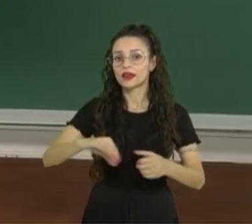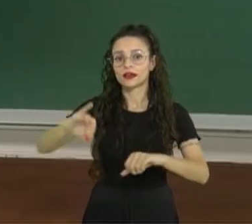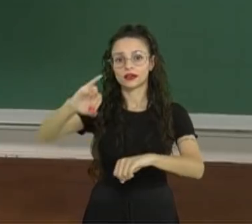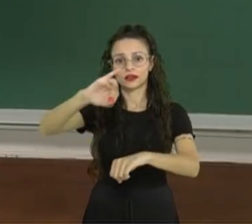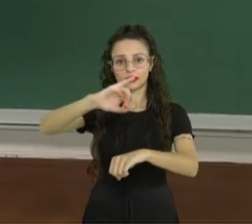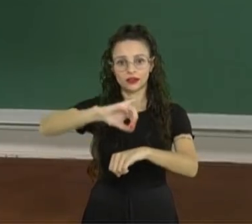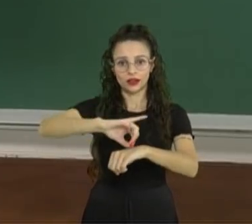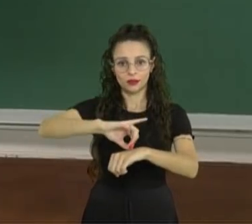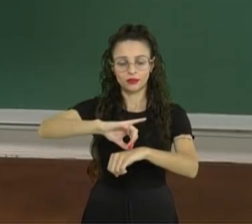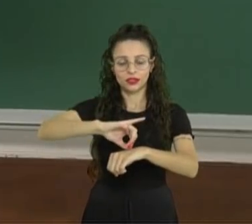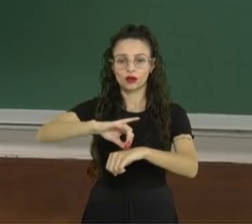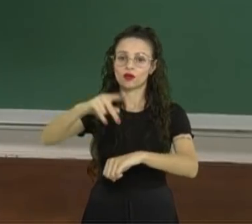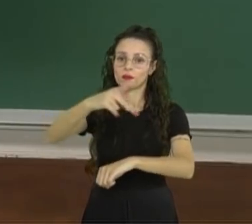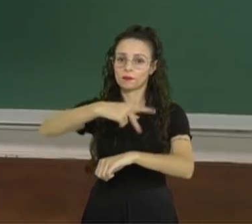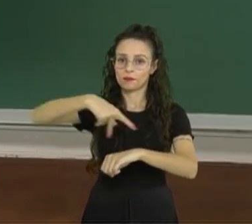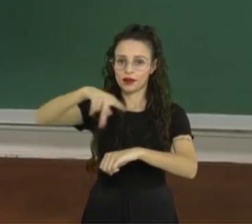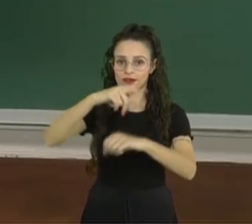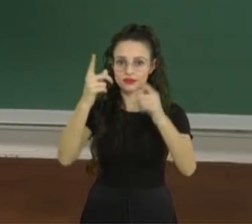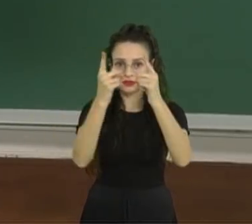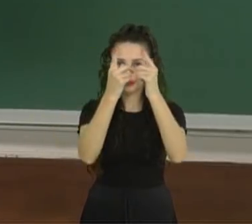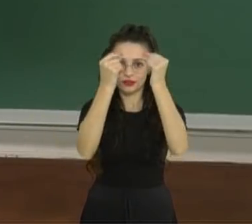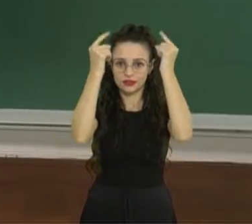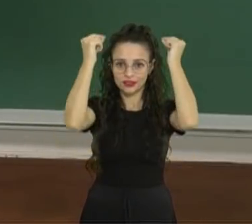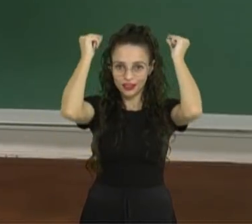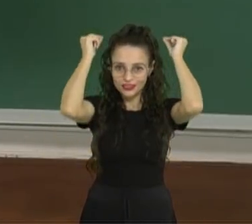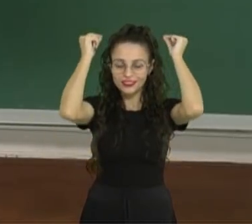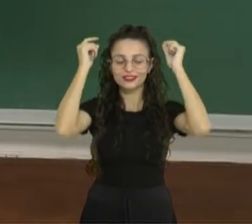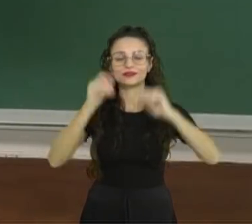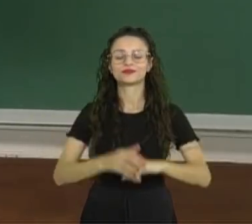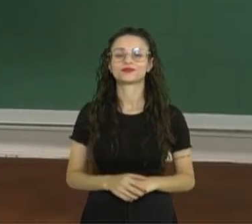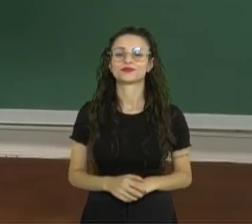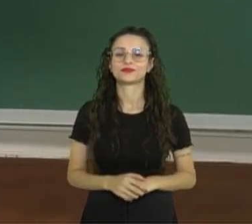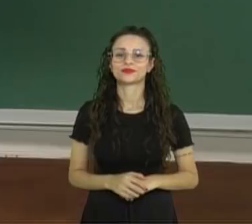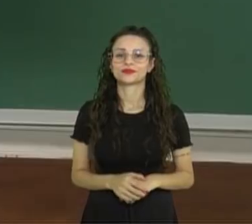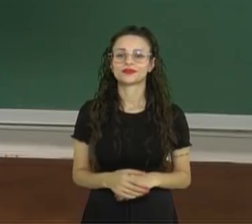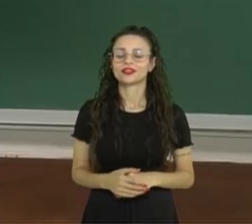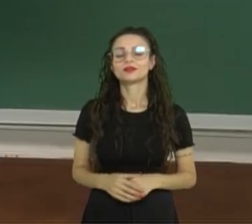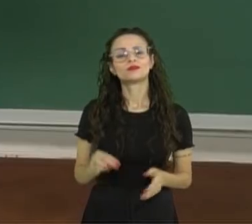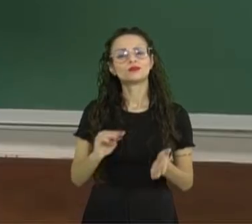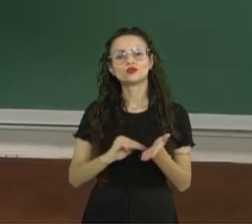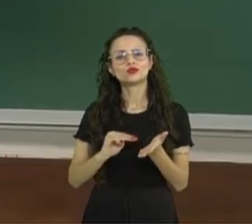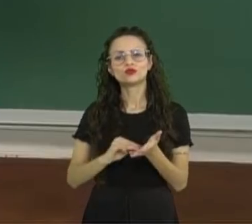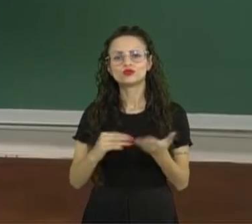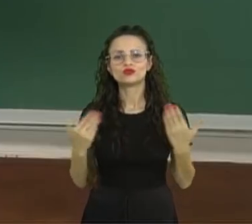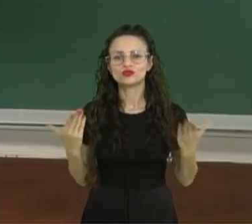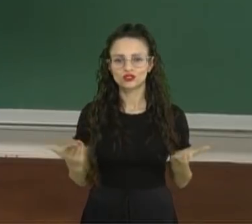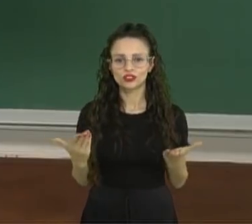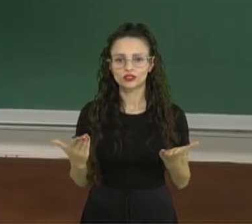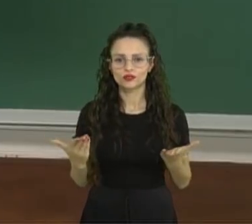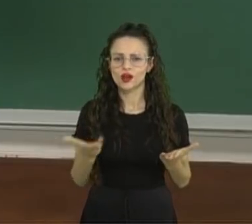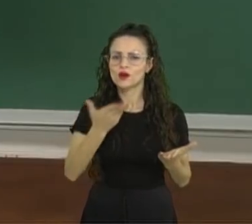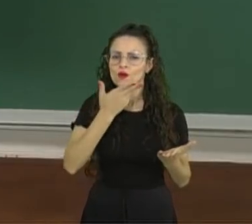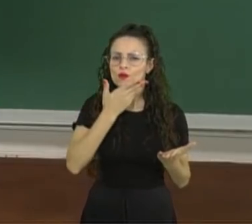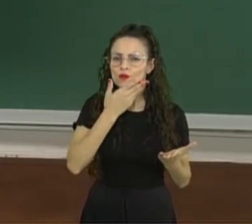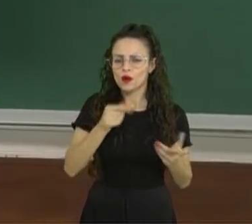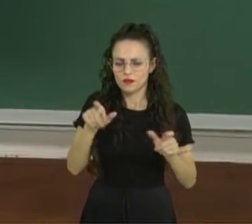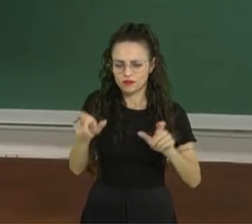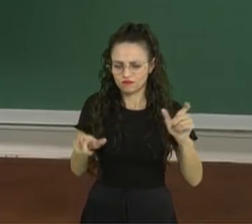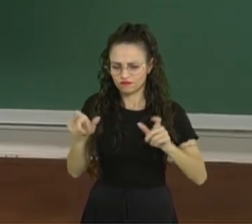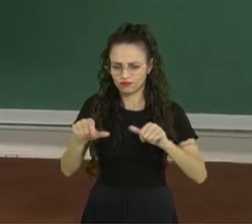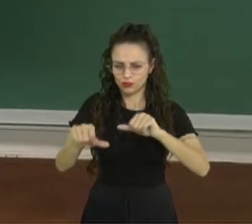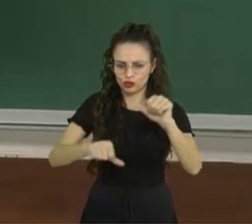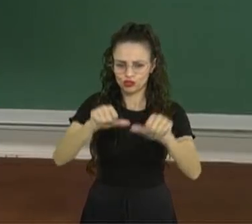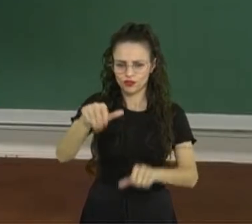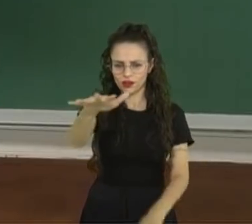capital do país chamado Grécia, existe um país chamado Grécia. E um dos motivos também para o homem modificar